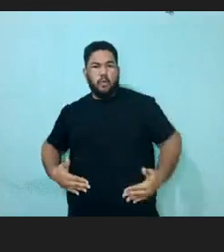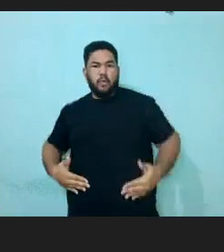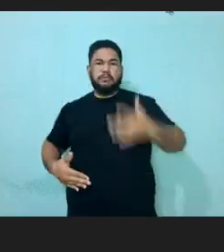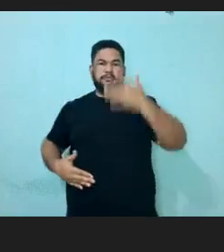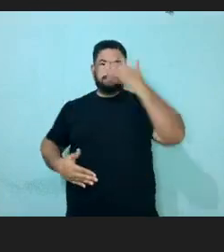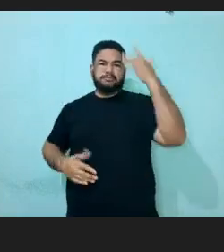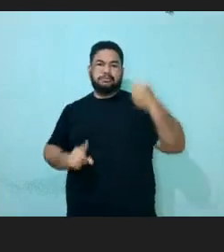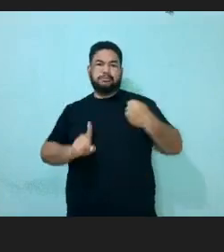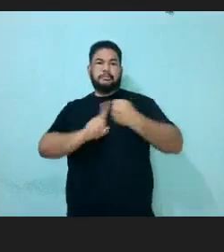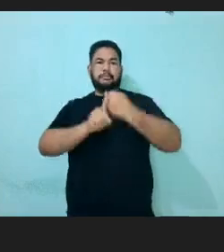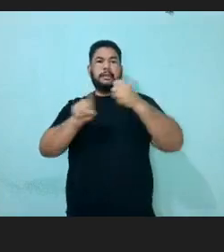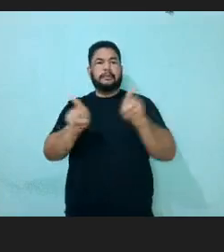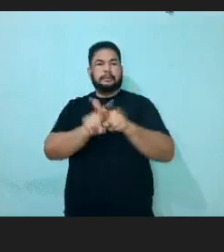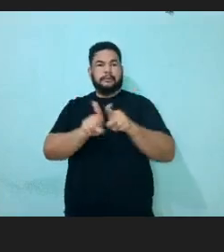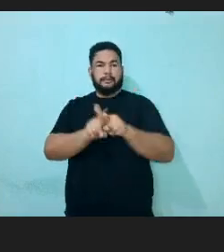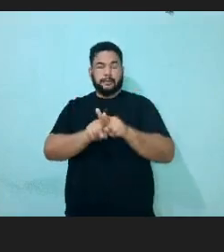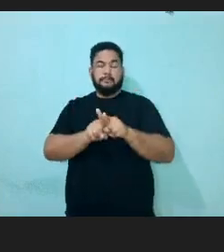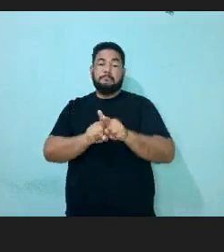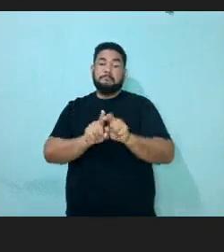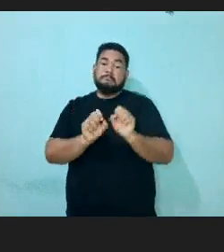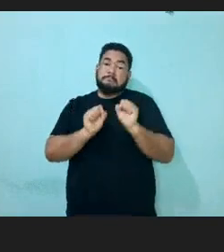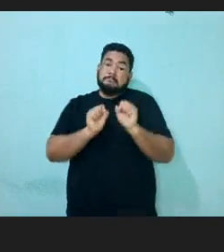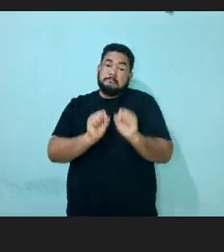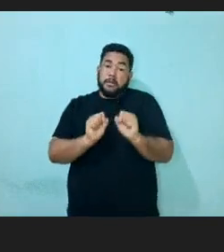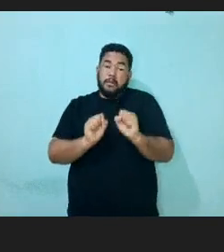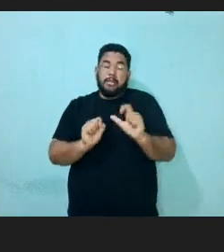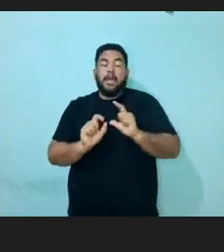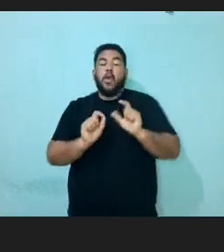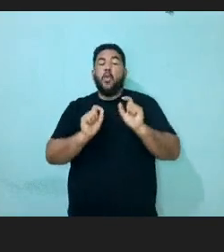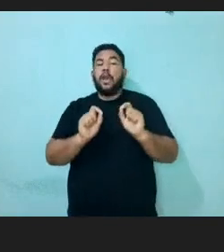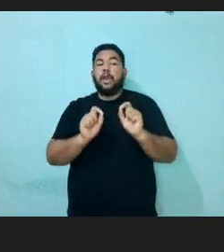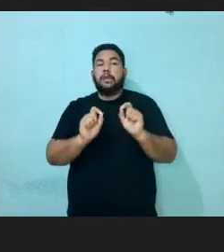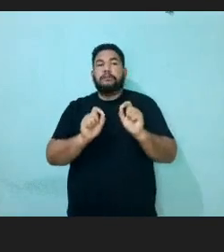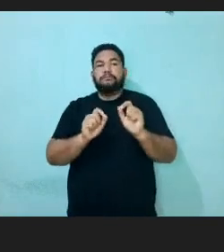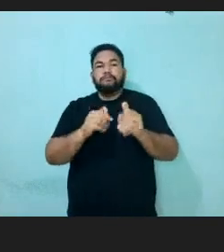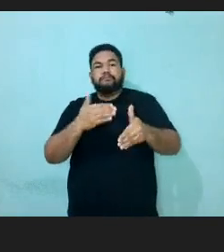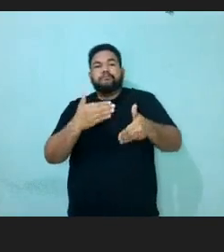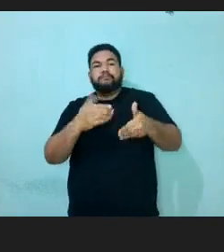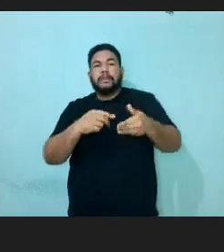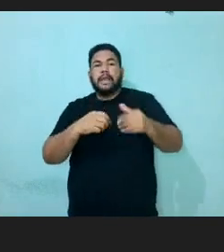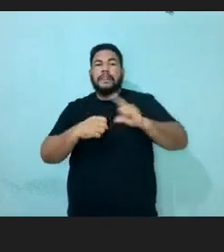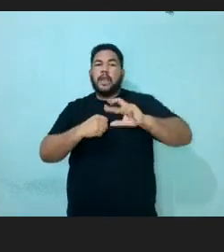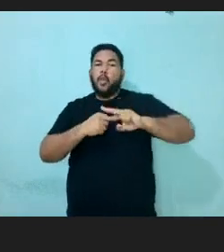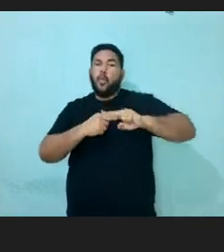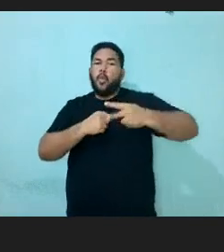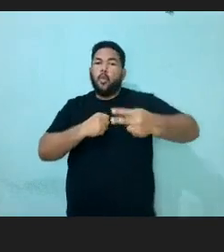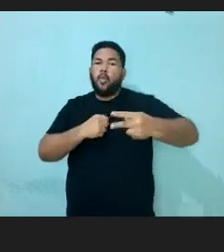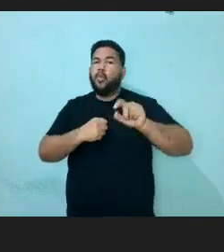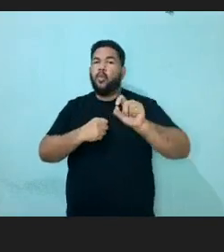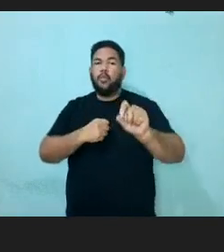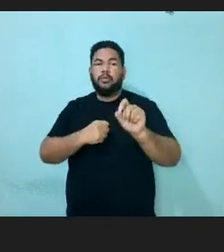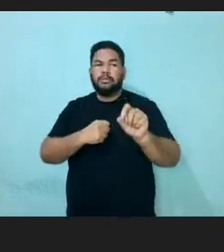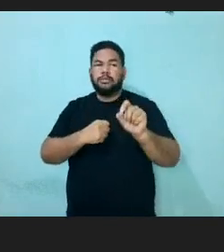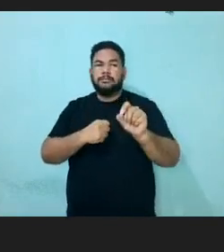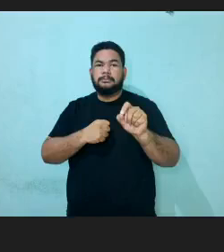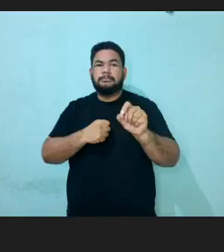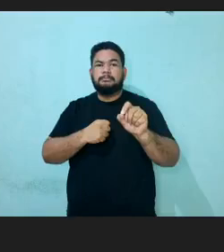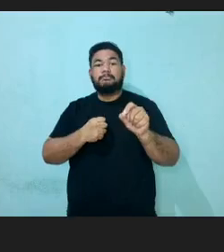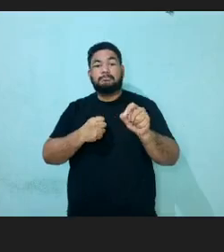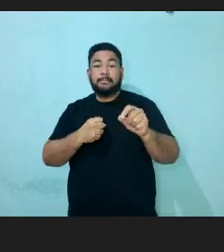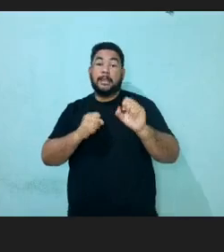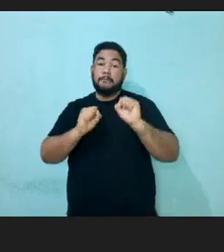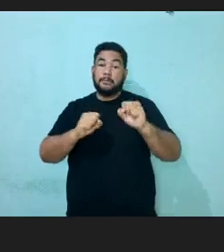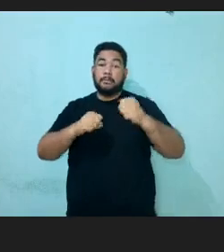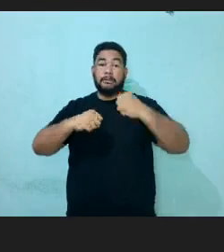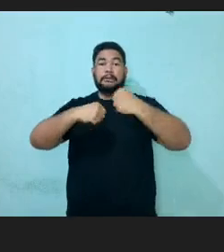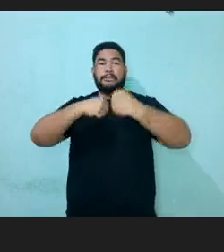outra, trazer pode desencadear processos de lesão. A gente